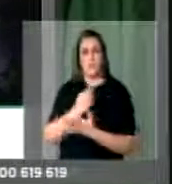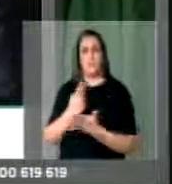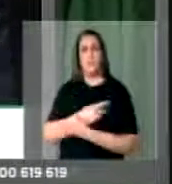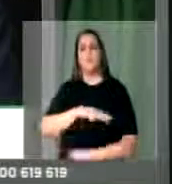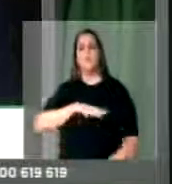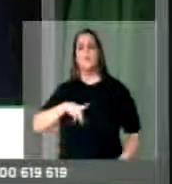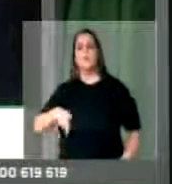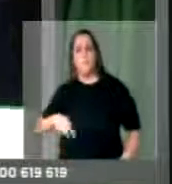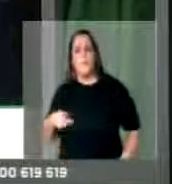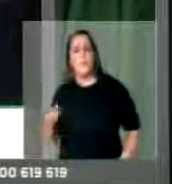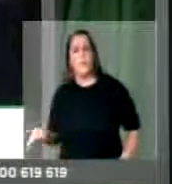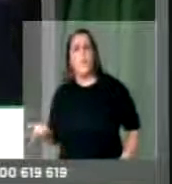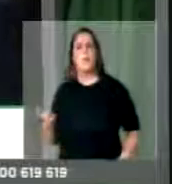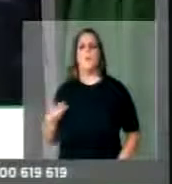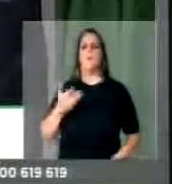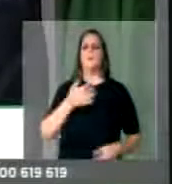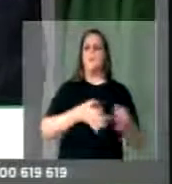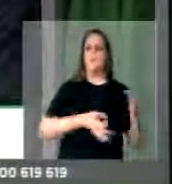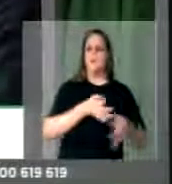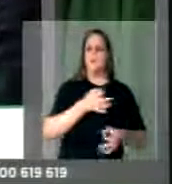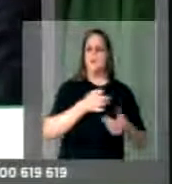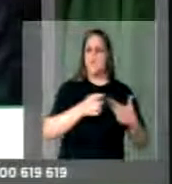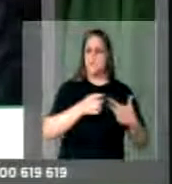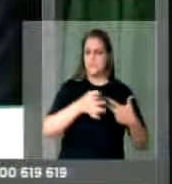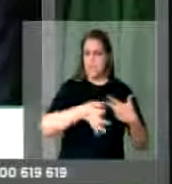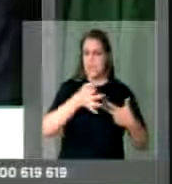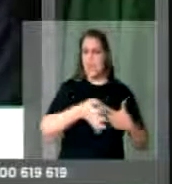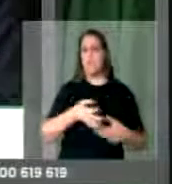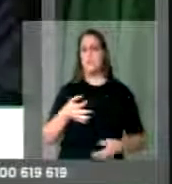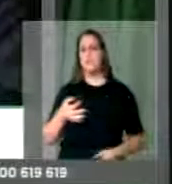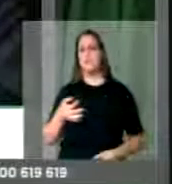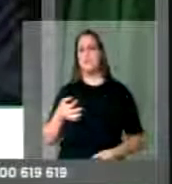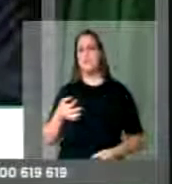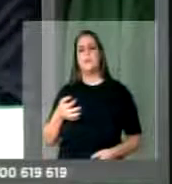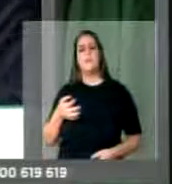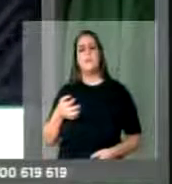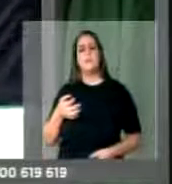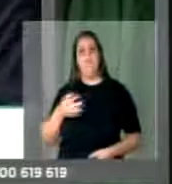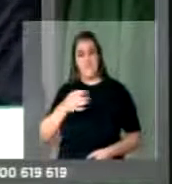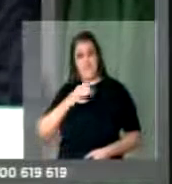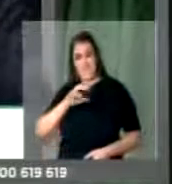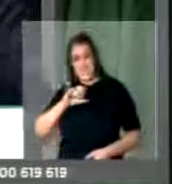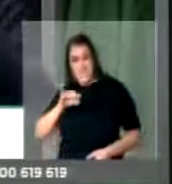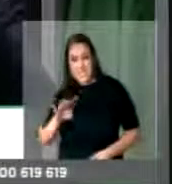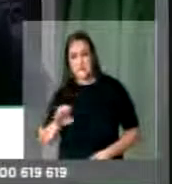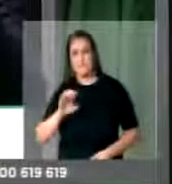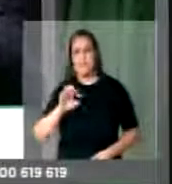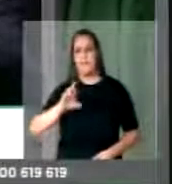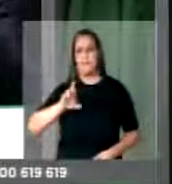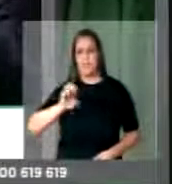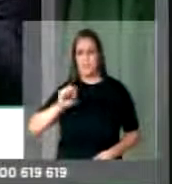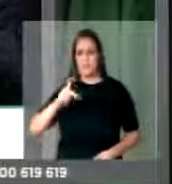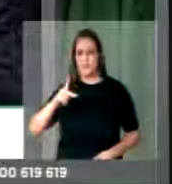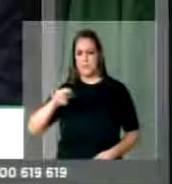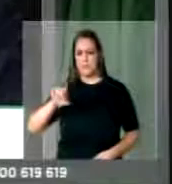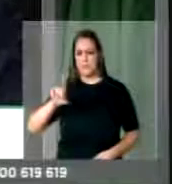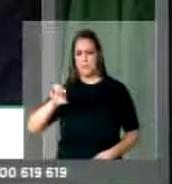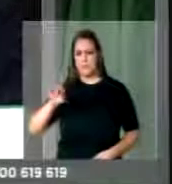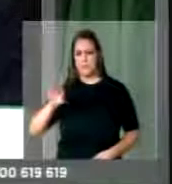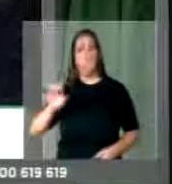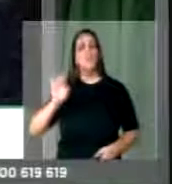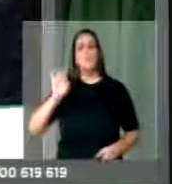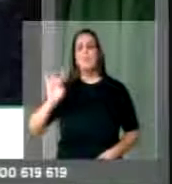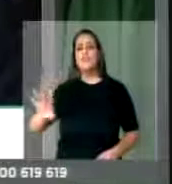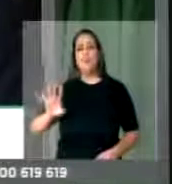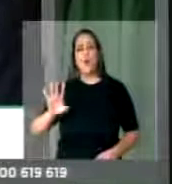Ministério Público e ao Judiciário, crime de responsabilidade só pode existir para os chefes desse poder,